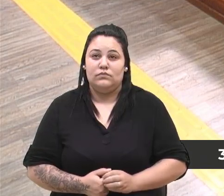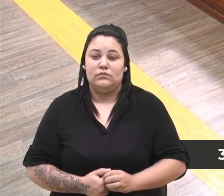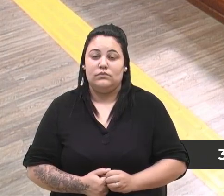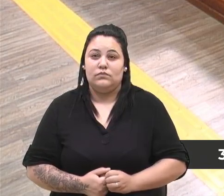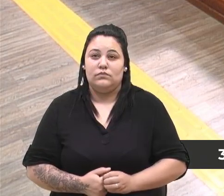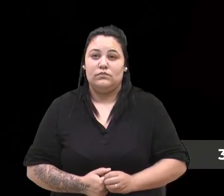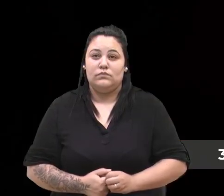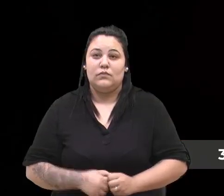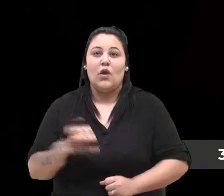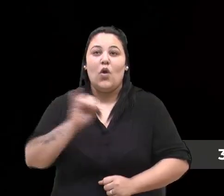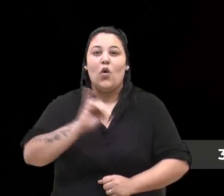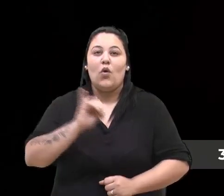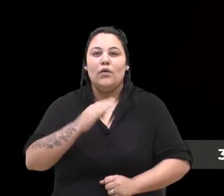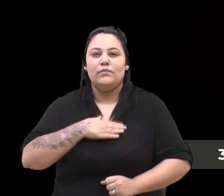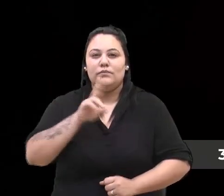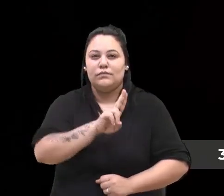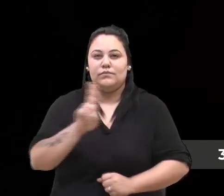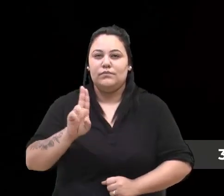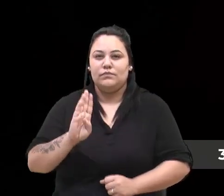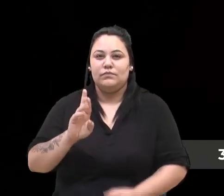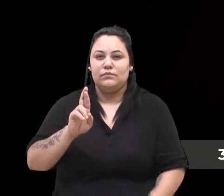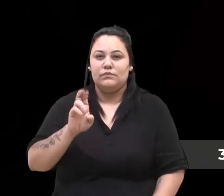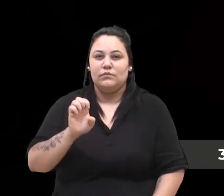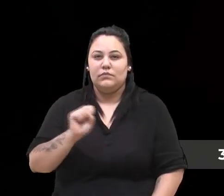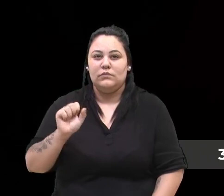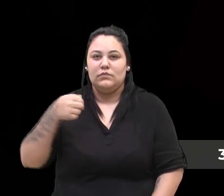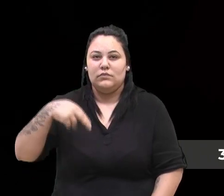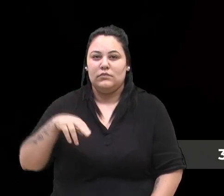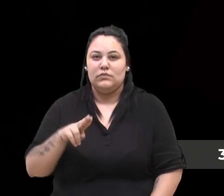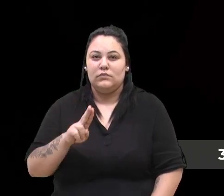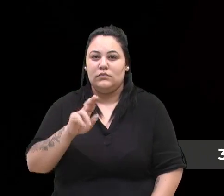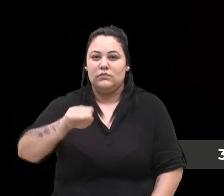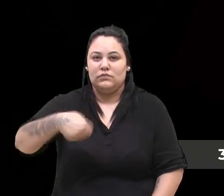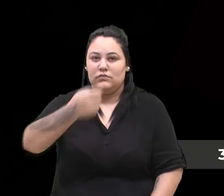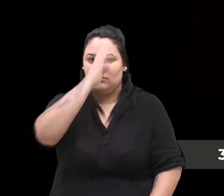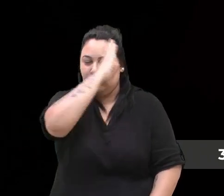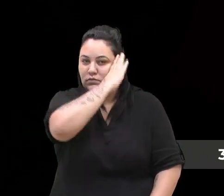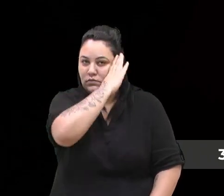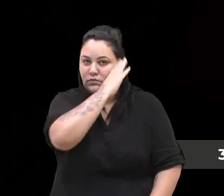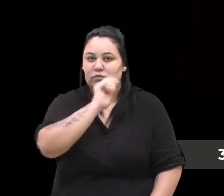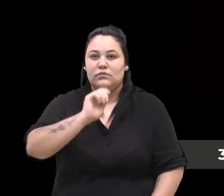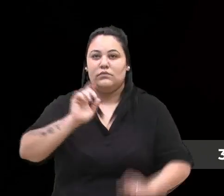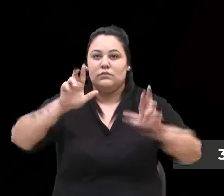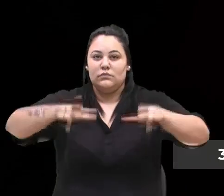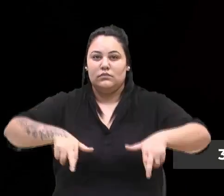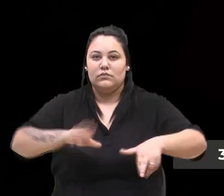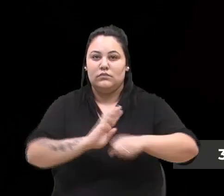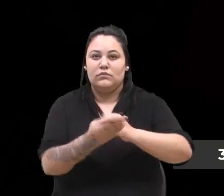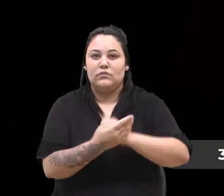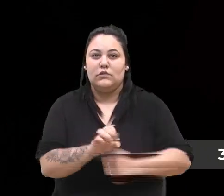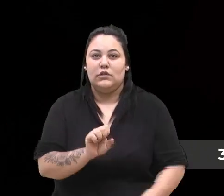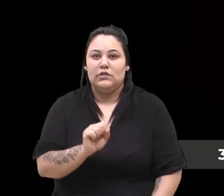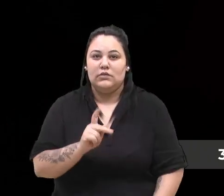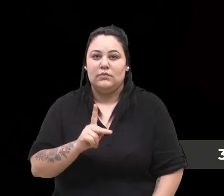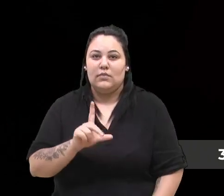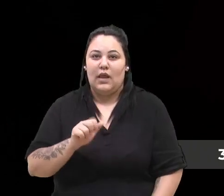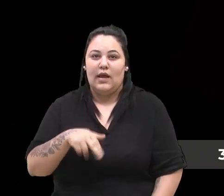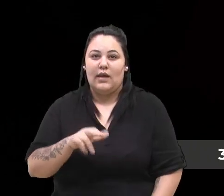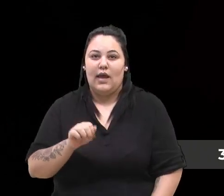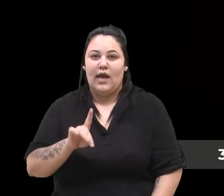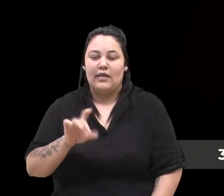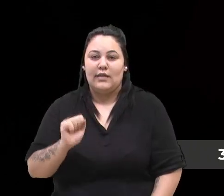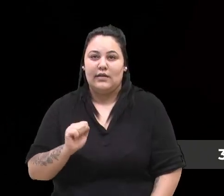Olá pessoal, aqui é o vereador Bressan e hoje estamos aqui na região do Esplanada, na avenida Bom Pastor, uma das avenidas